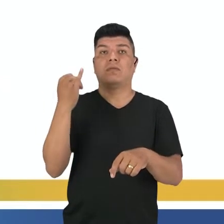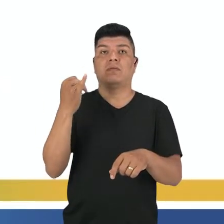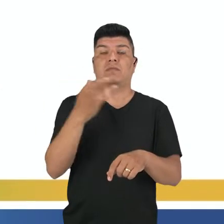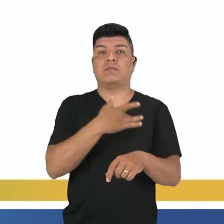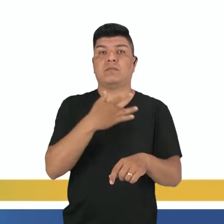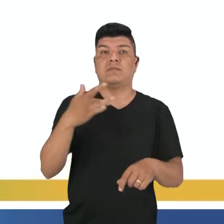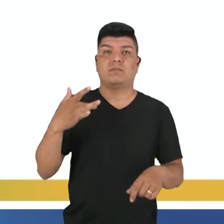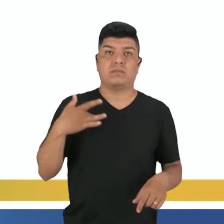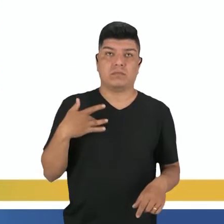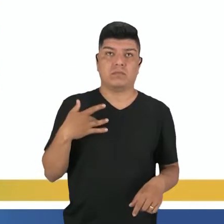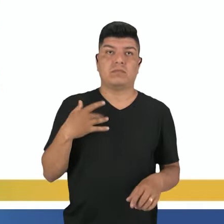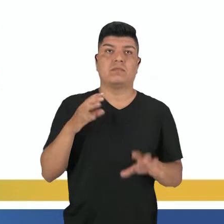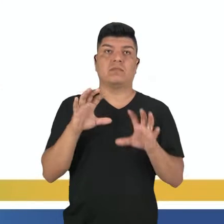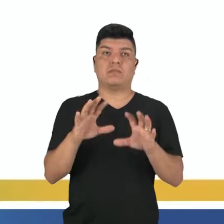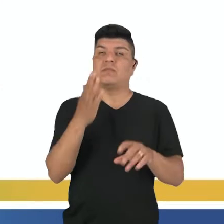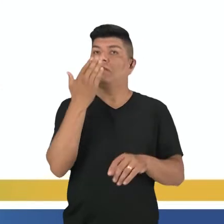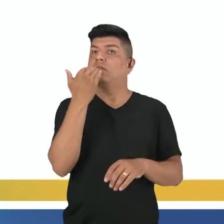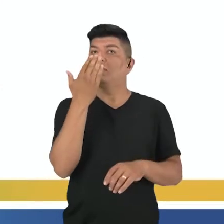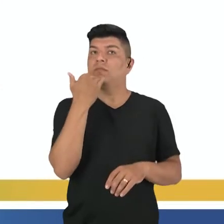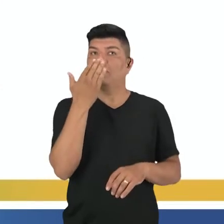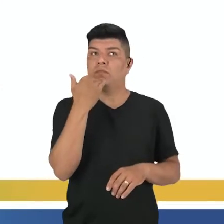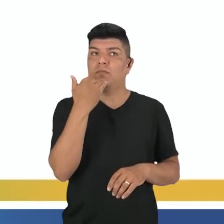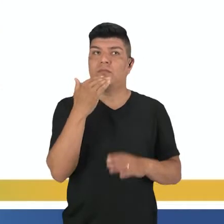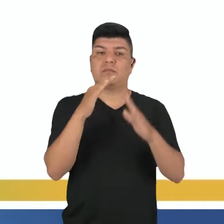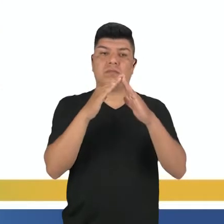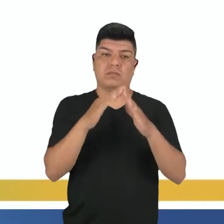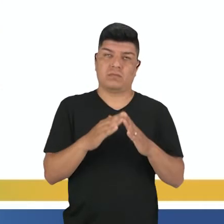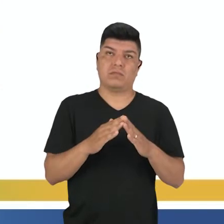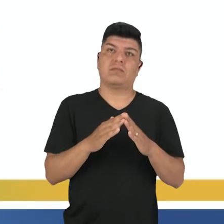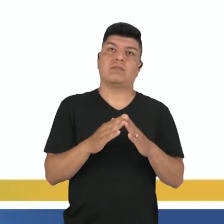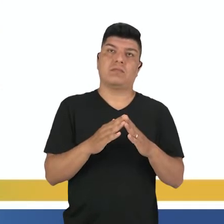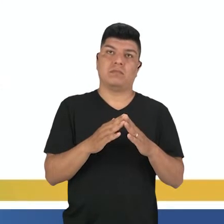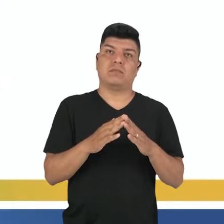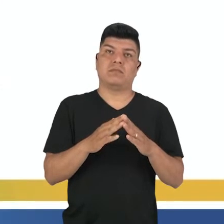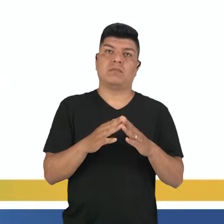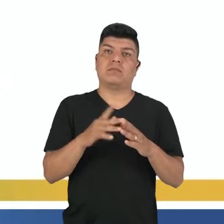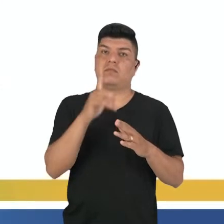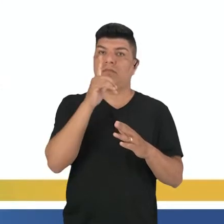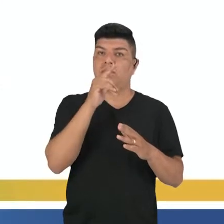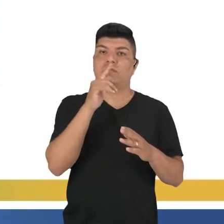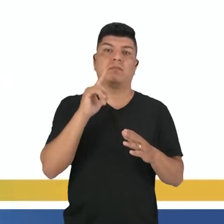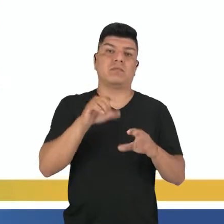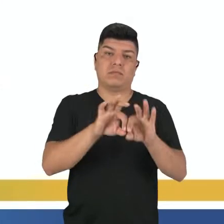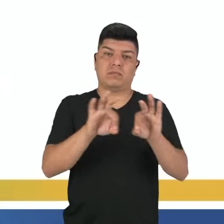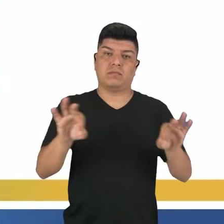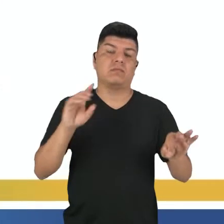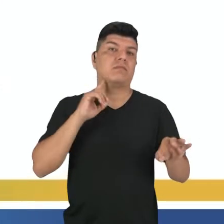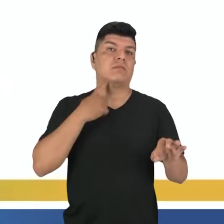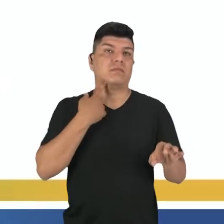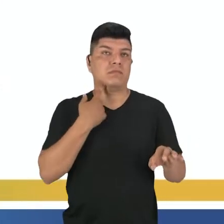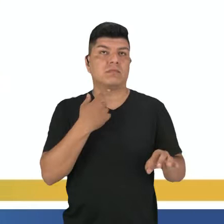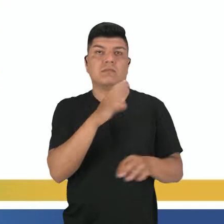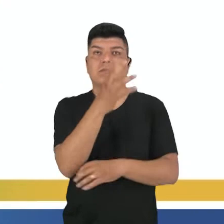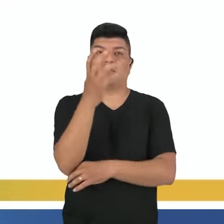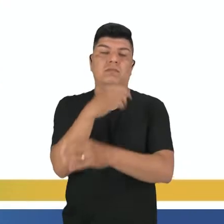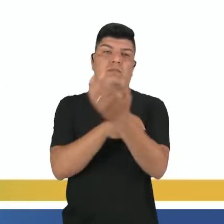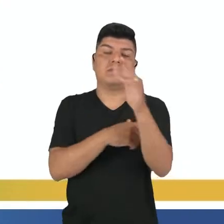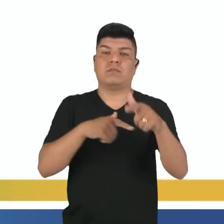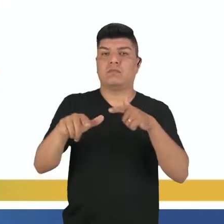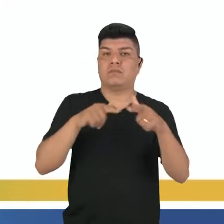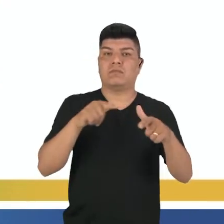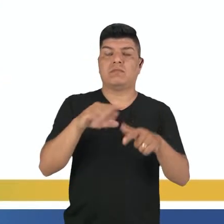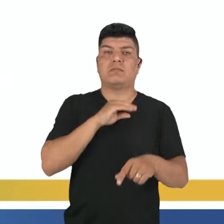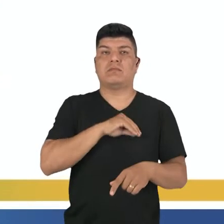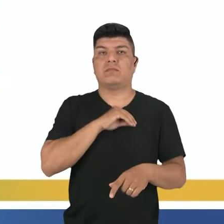de saúde são a alimentação, a moradia, o saneamento básico, o meio ambiente, o trabalho, a